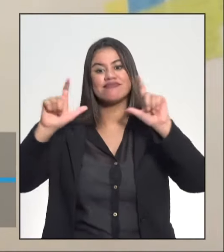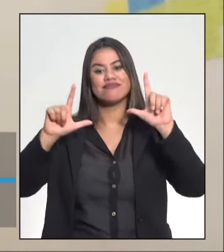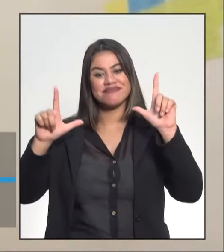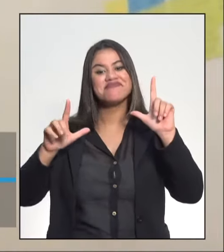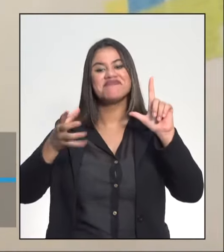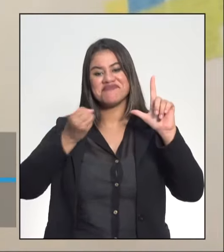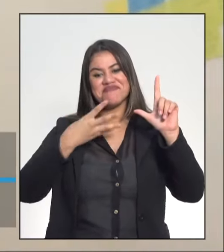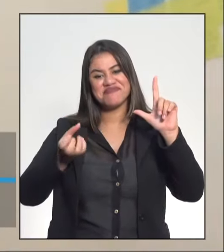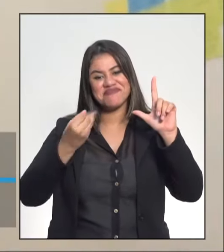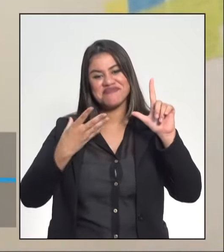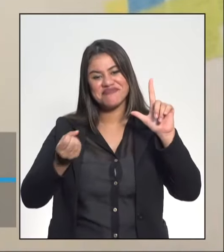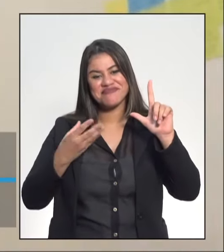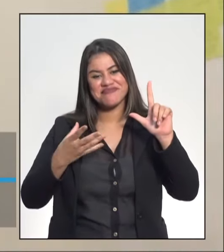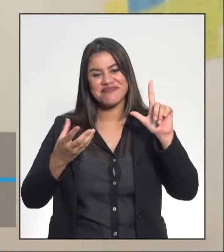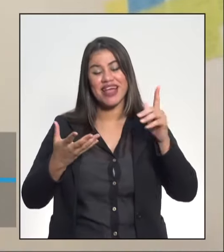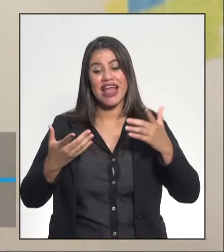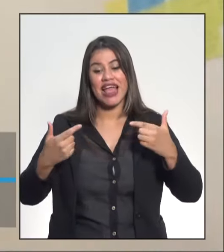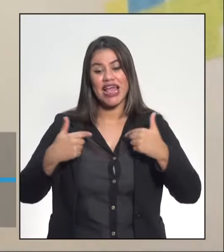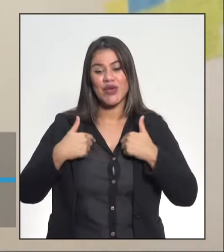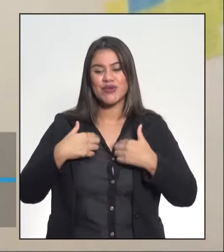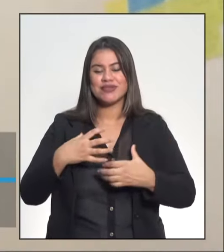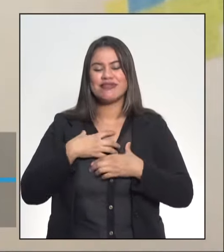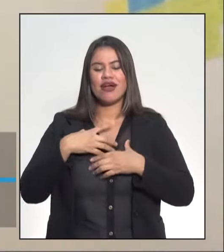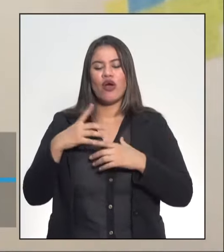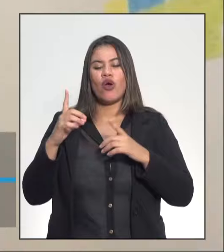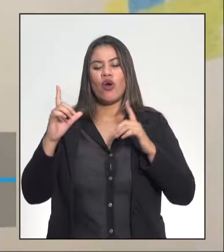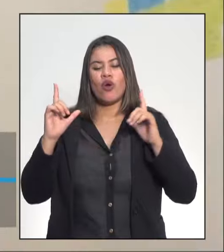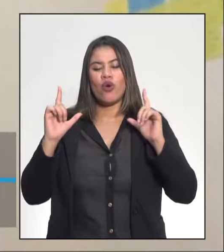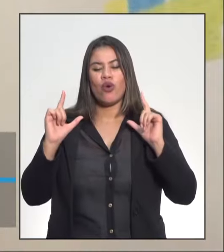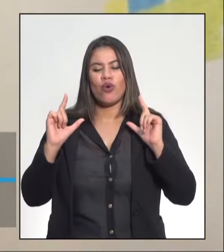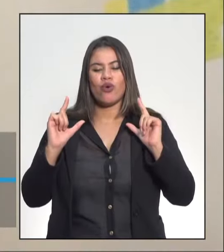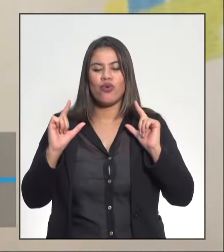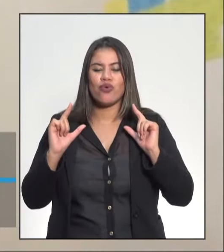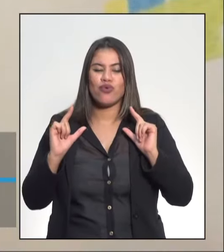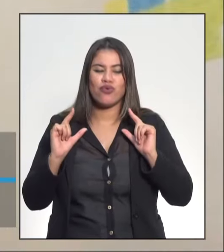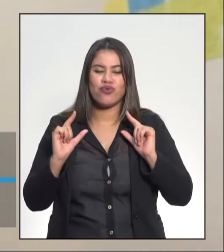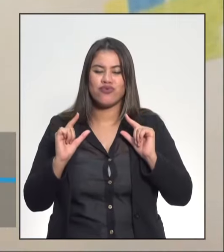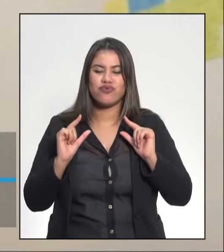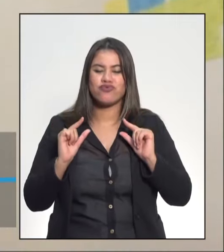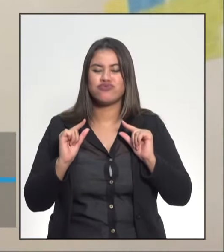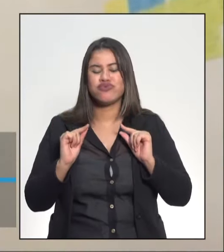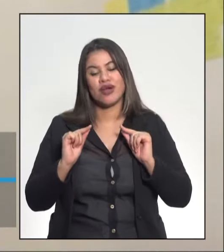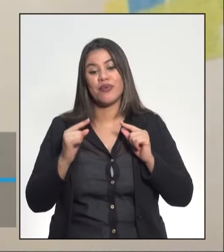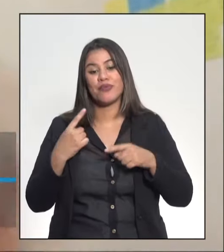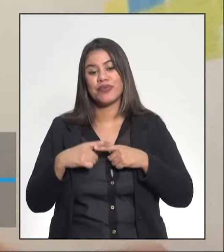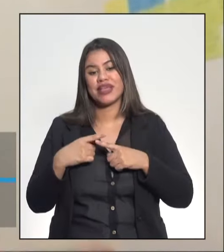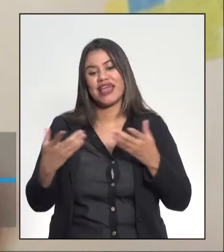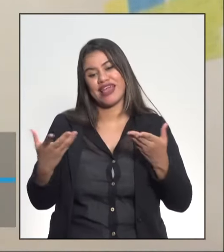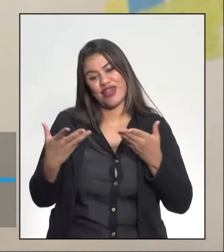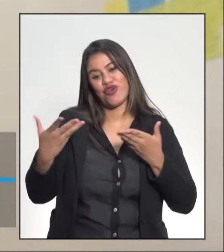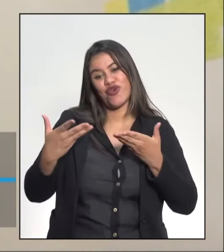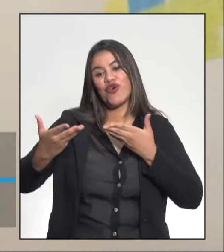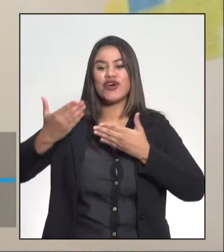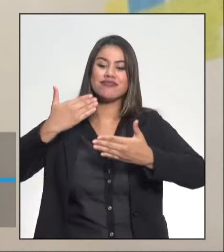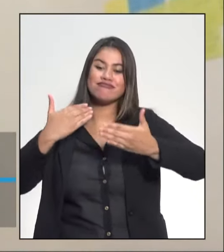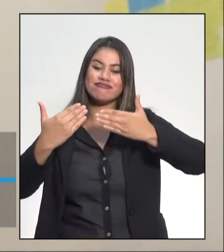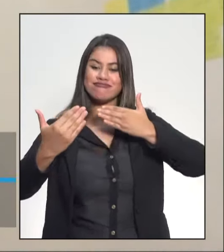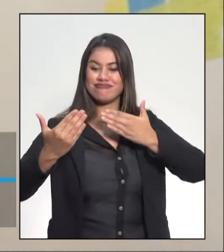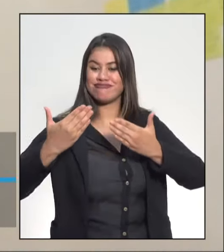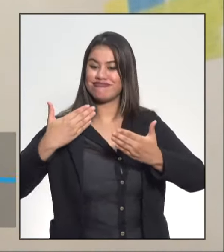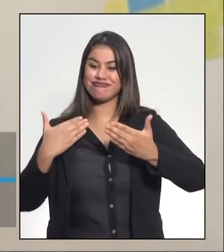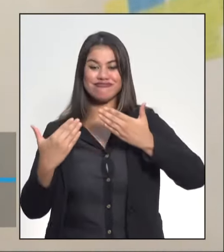Eu confesso que isso me alivia muito. Porque o que a gente está fazendo agora é um bate-papo. Vocês estão me ensinando e eu estou